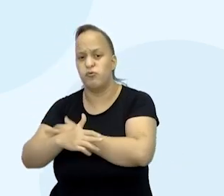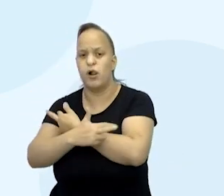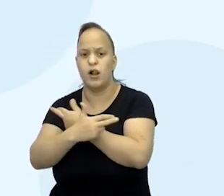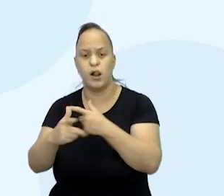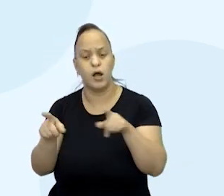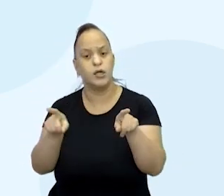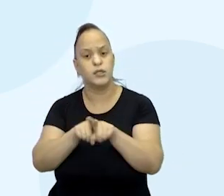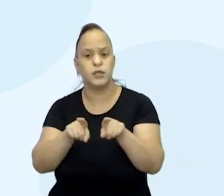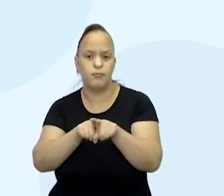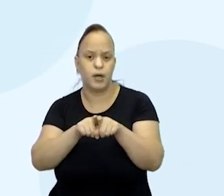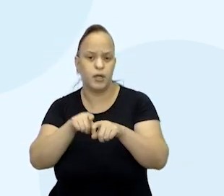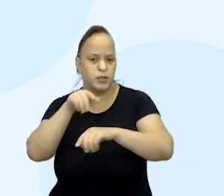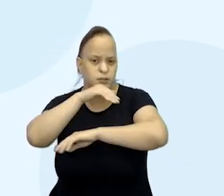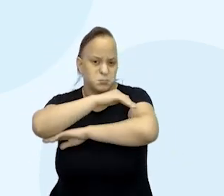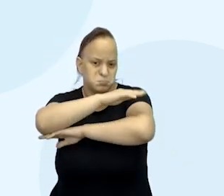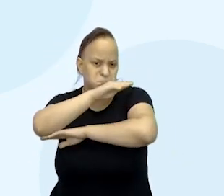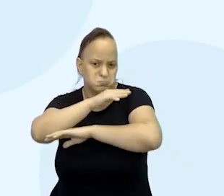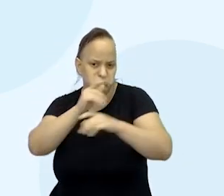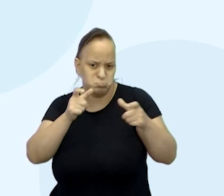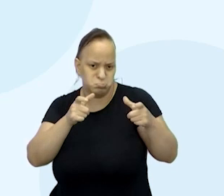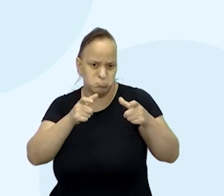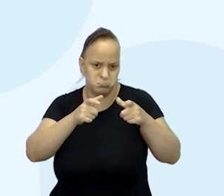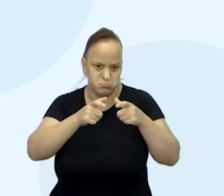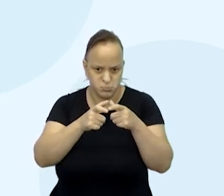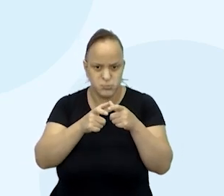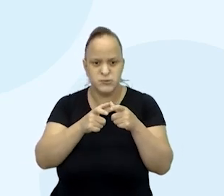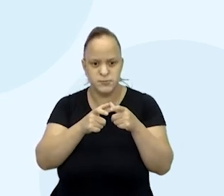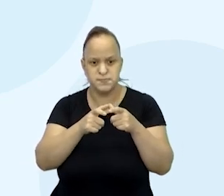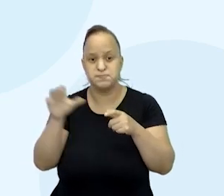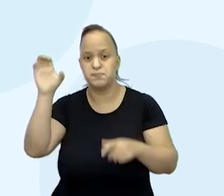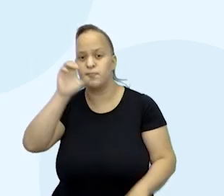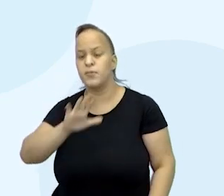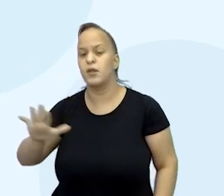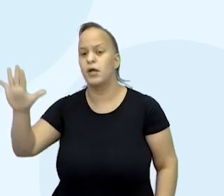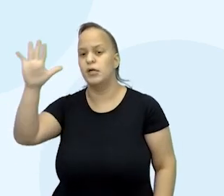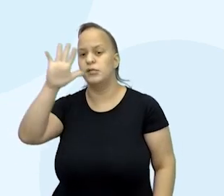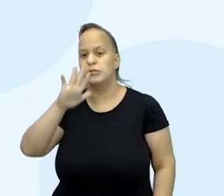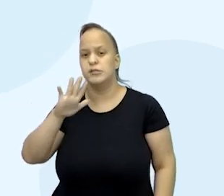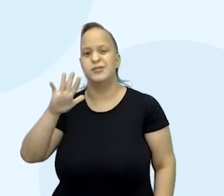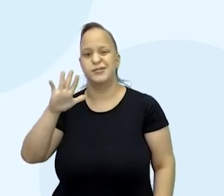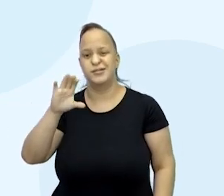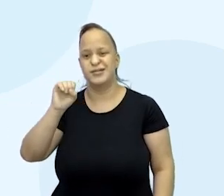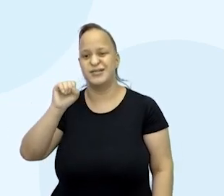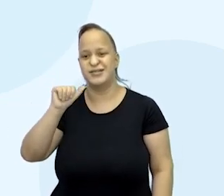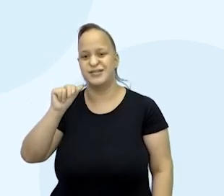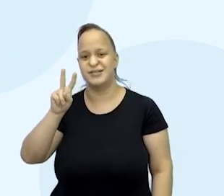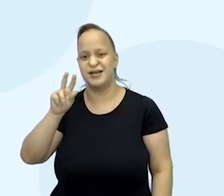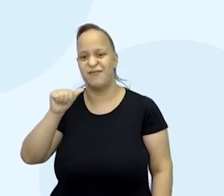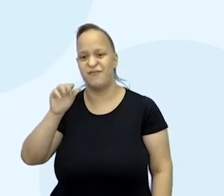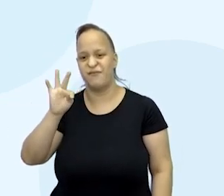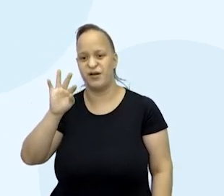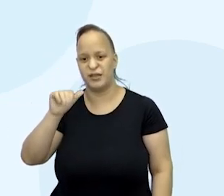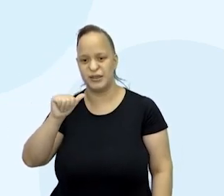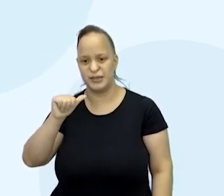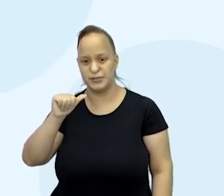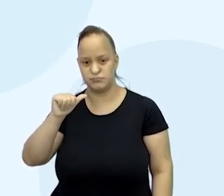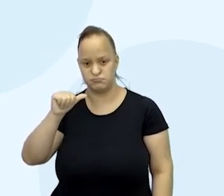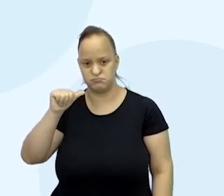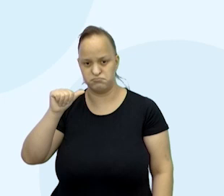de serras e morros. O estado possui um clima de savana tropical, com